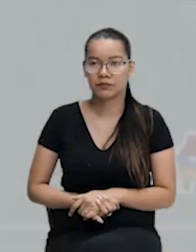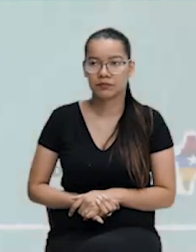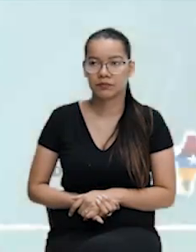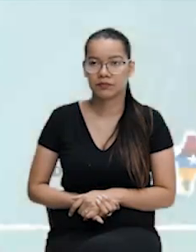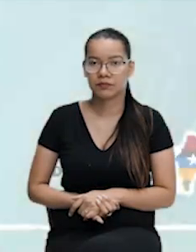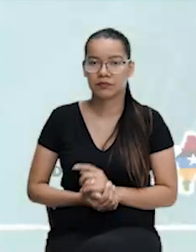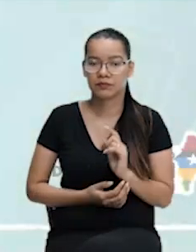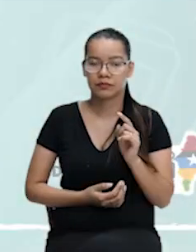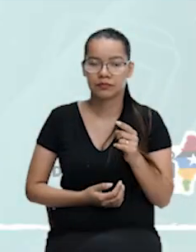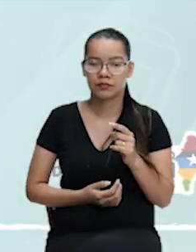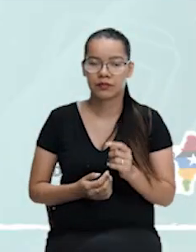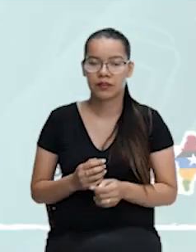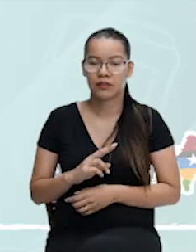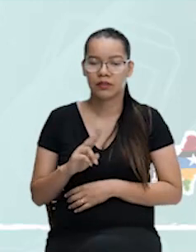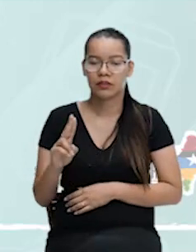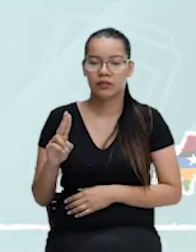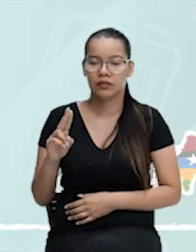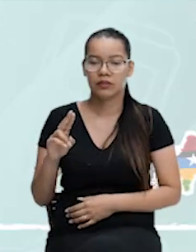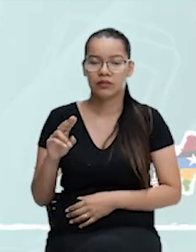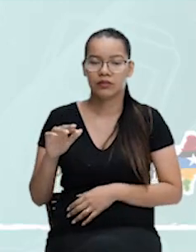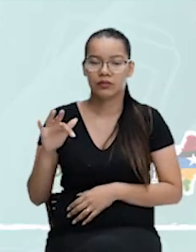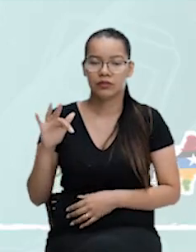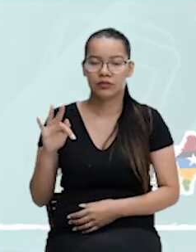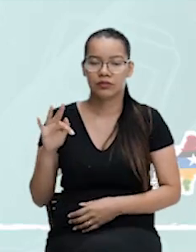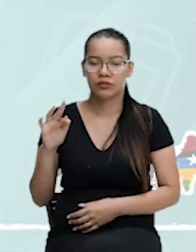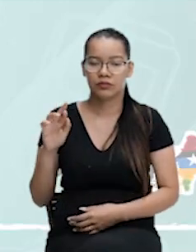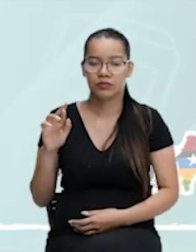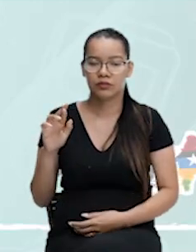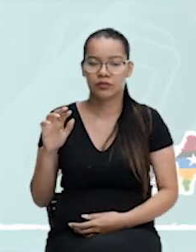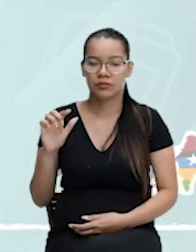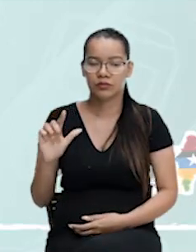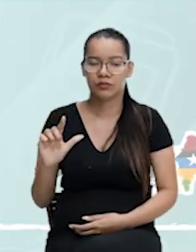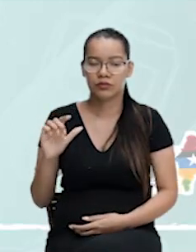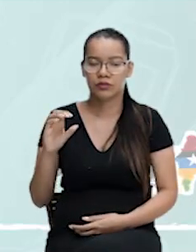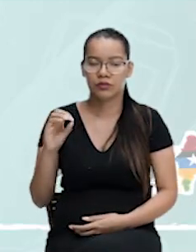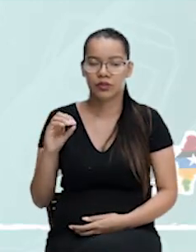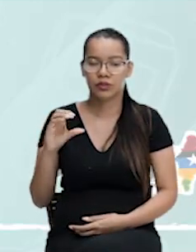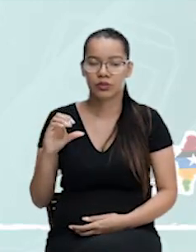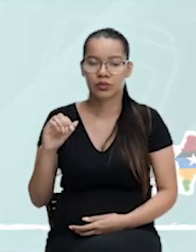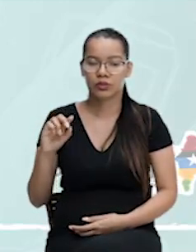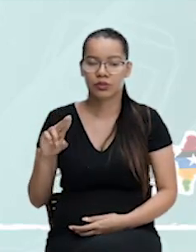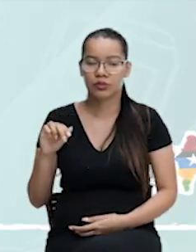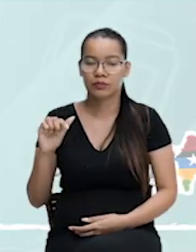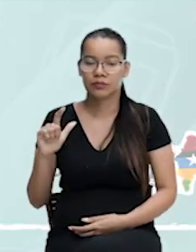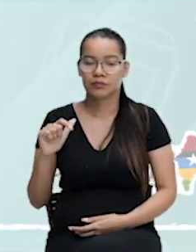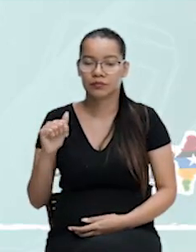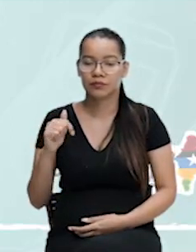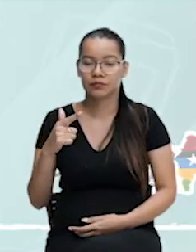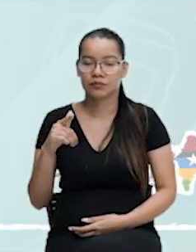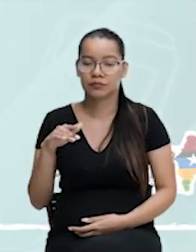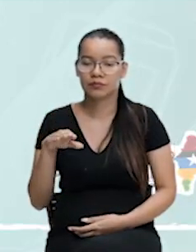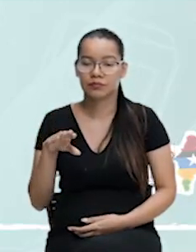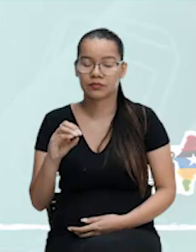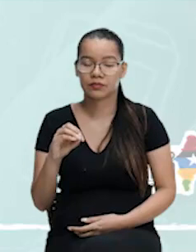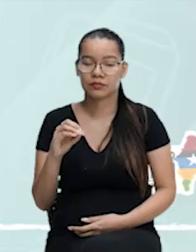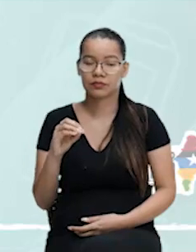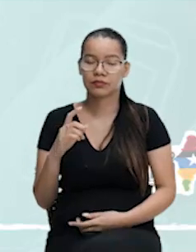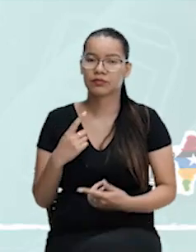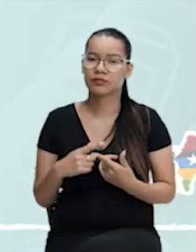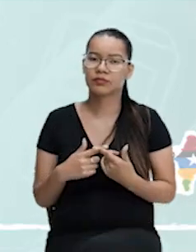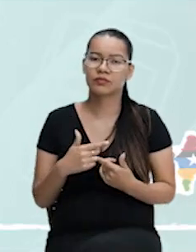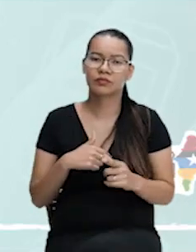Essa floculação, né, ela acontece, né, por que eu escolhi essa reação? Porque uma reação muito